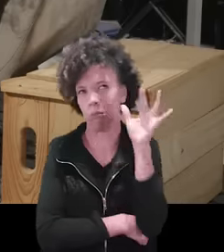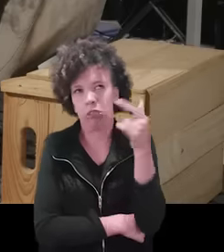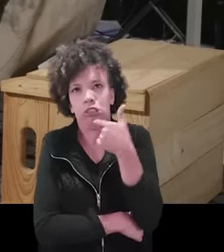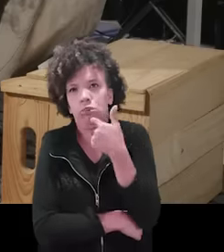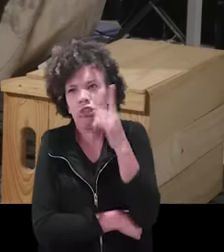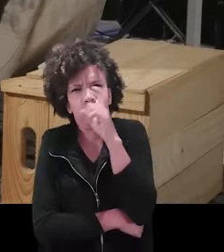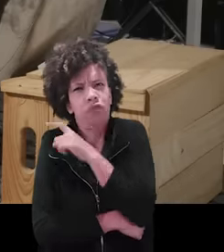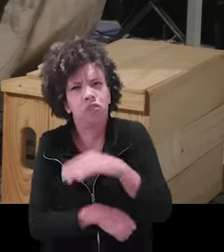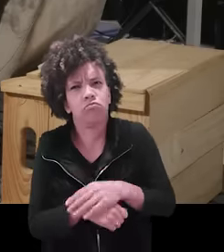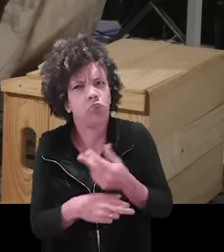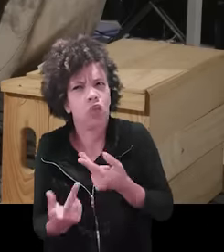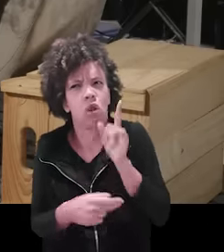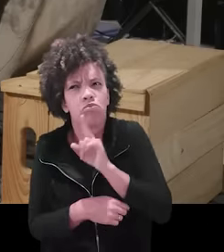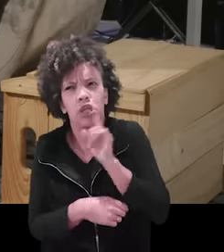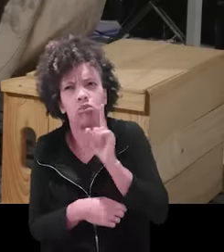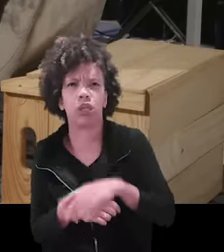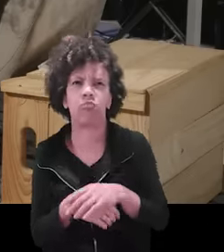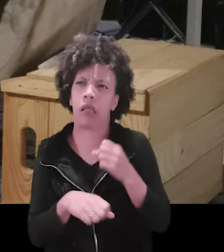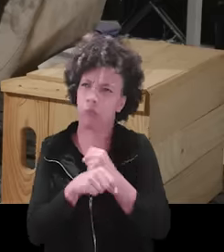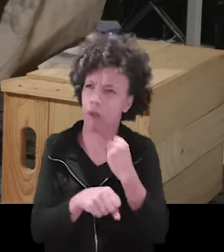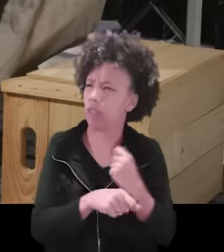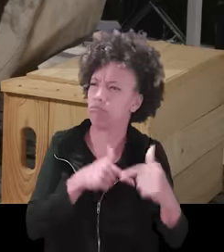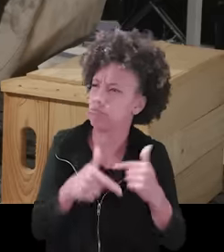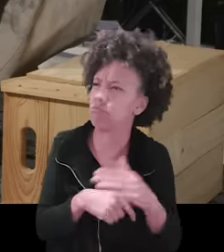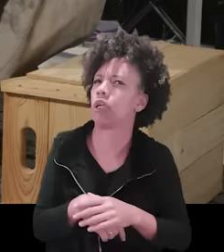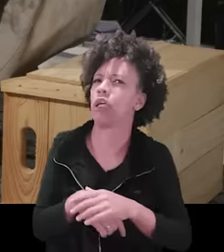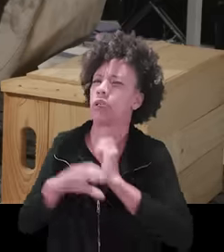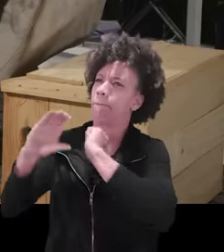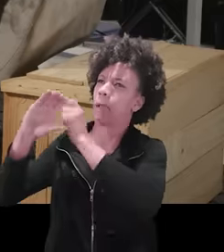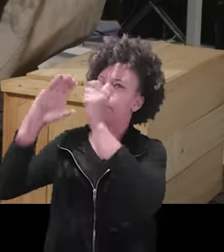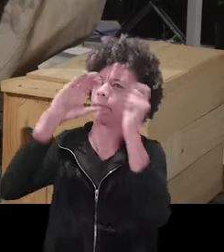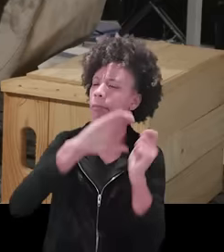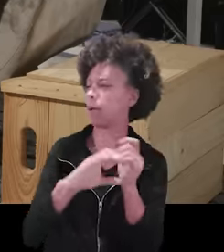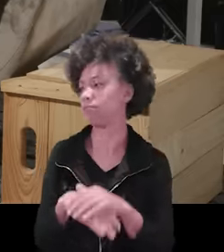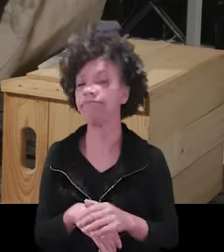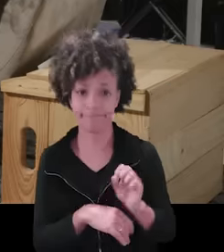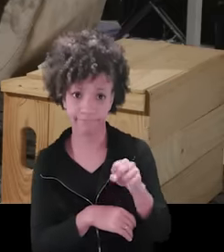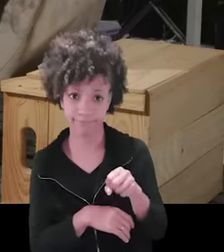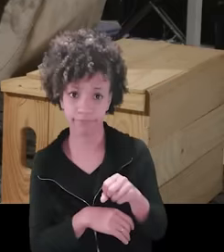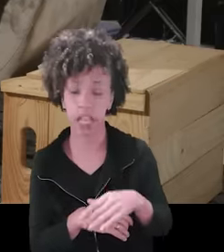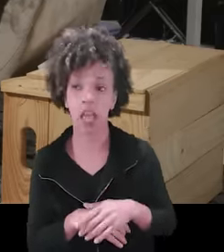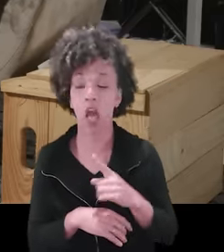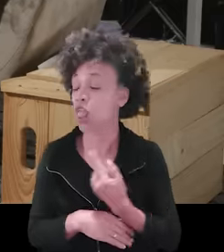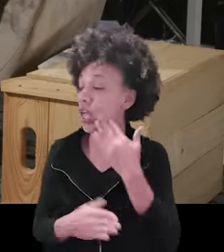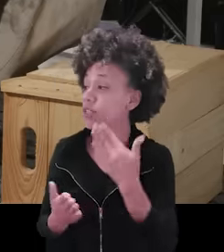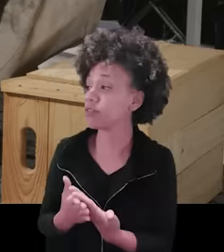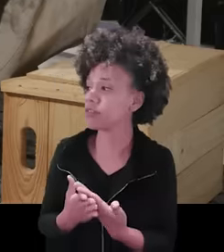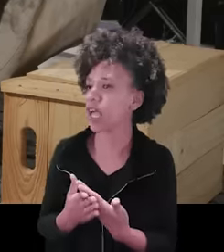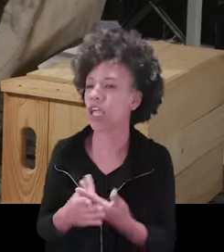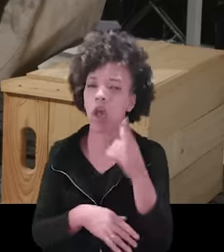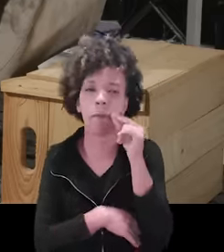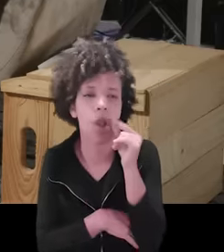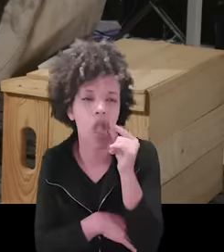Eu imagino que você chegou Estados Unidos um cara também pega batente ali um cara que conhece hollejo é isso mesmo é que a gente acredita